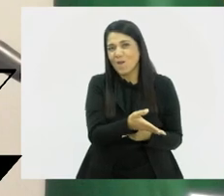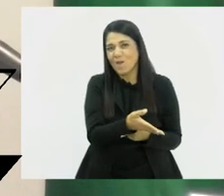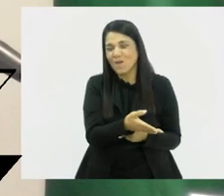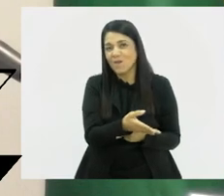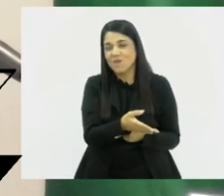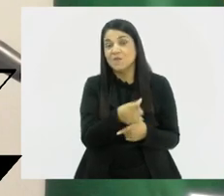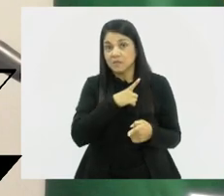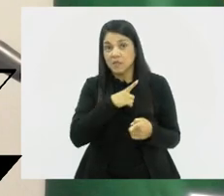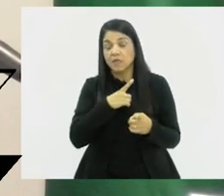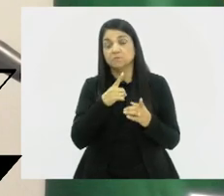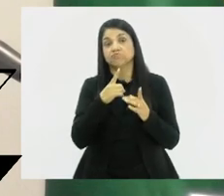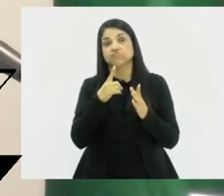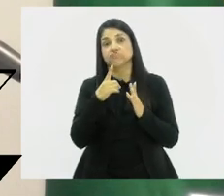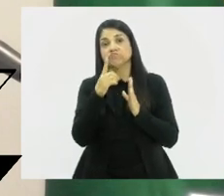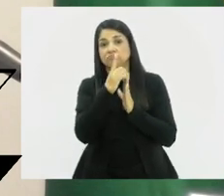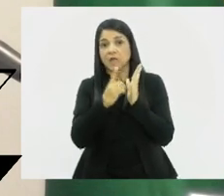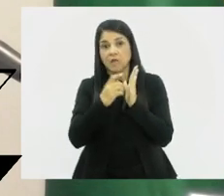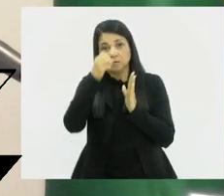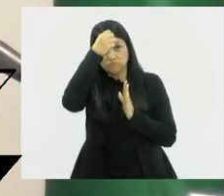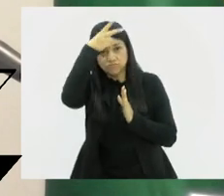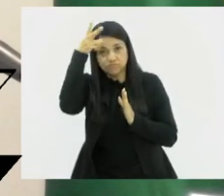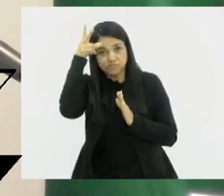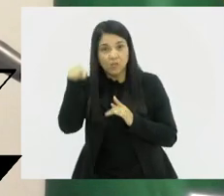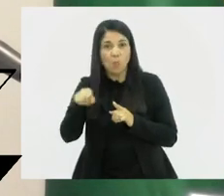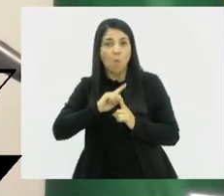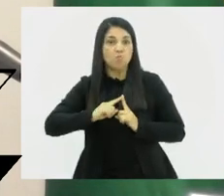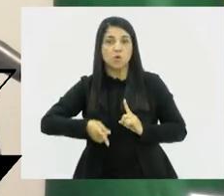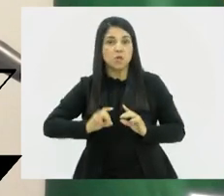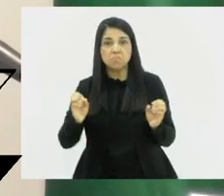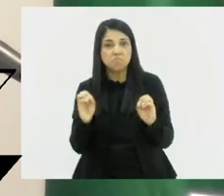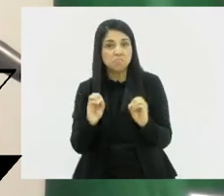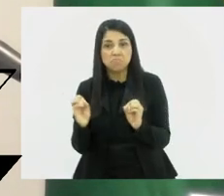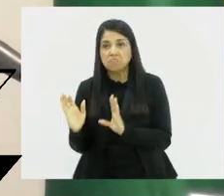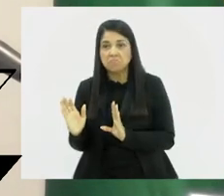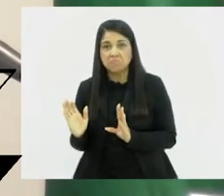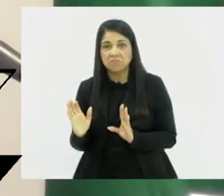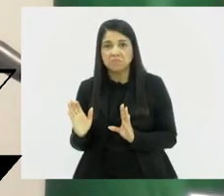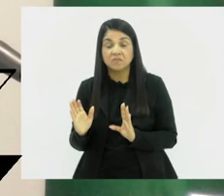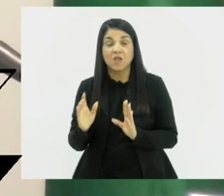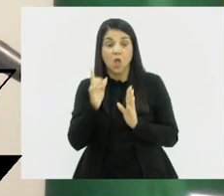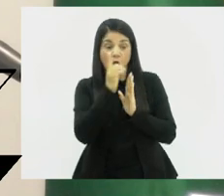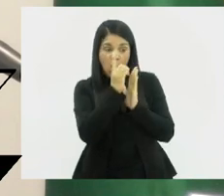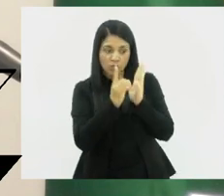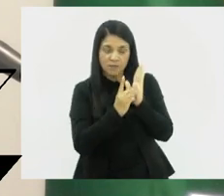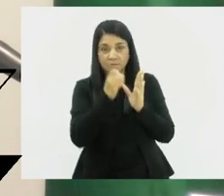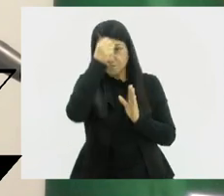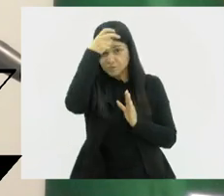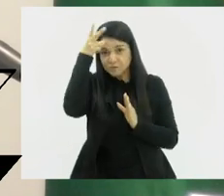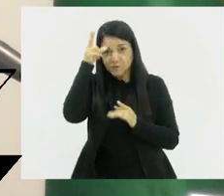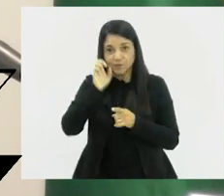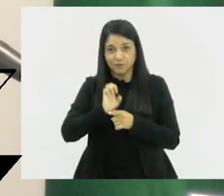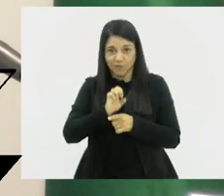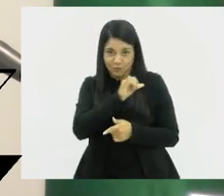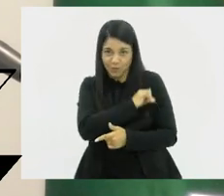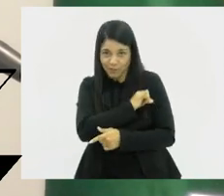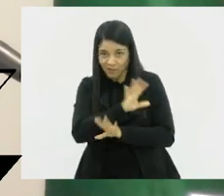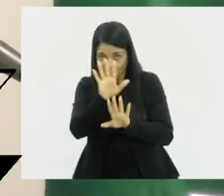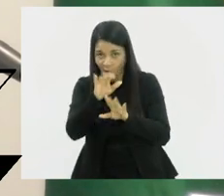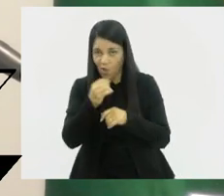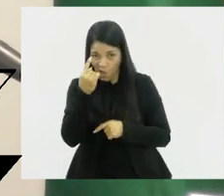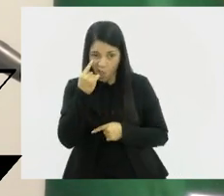não proíbe. O decreto, pelo contrário, ele fala aqui, Olha o decreto municipal do Rio de Janeiro.